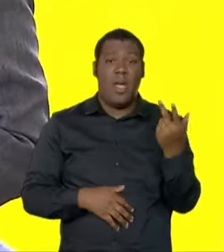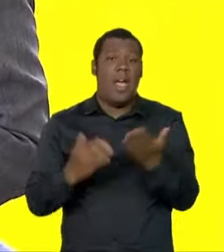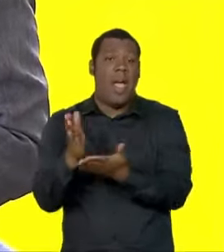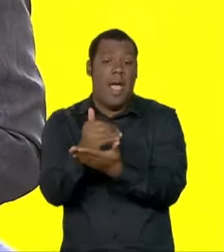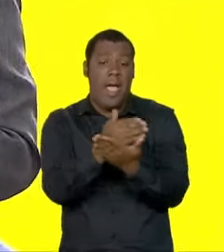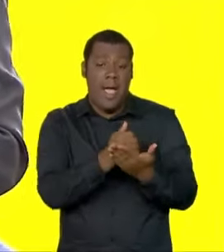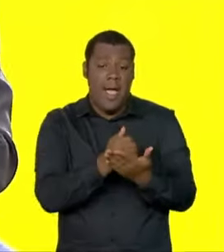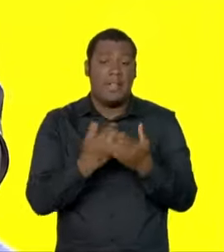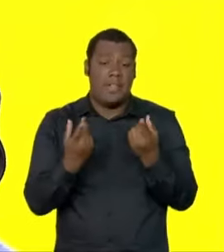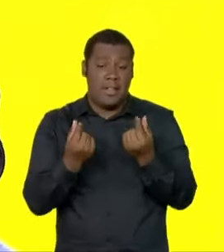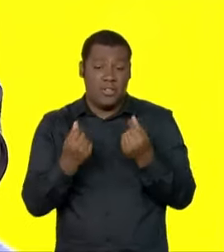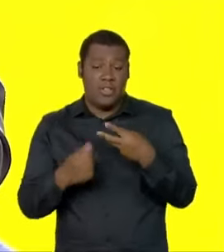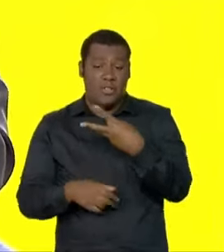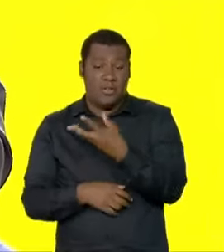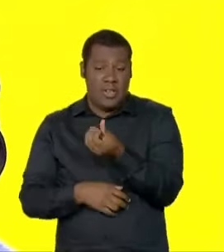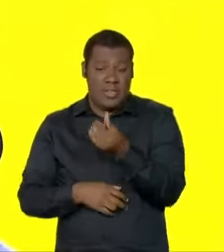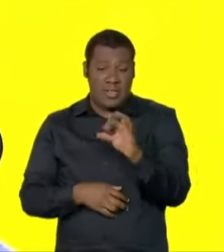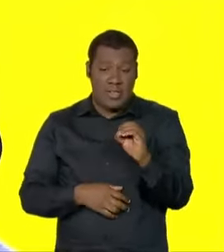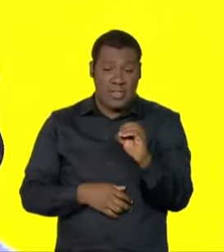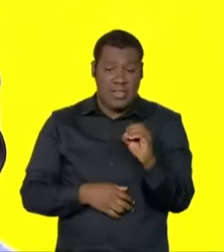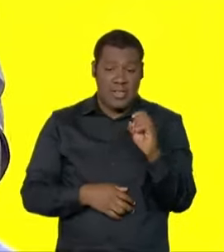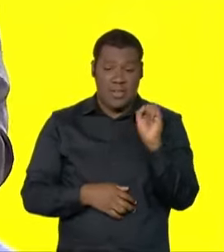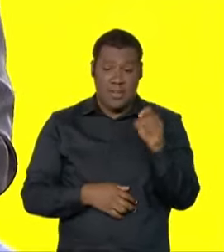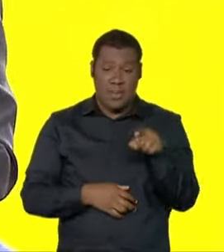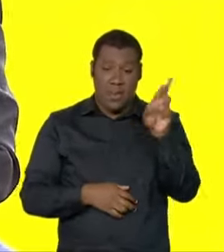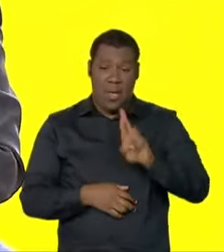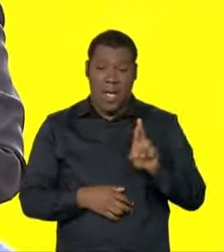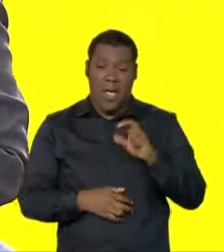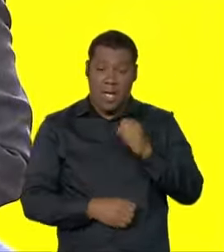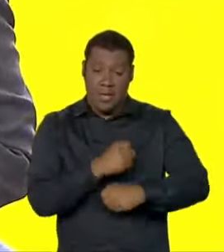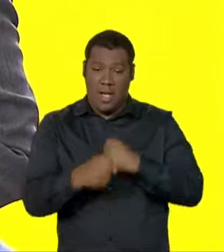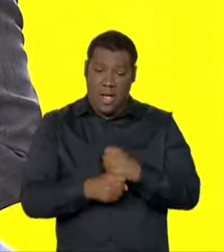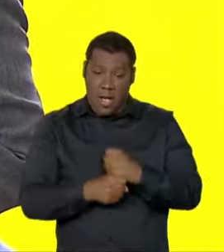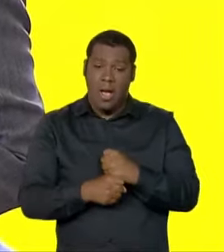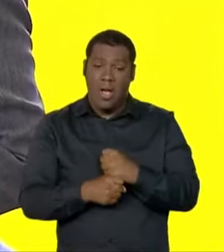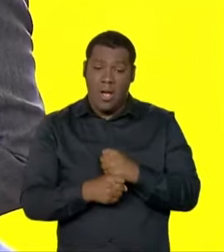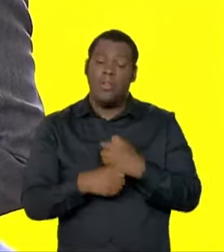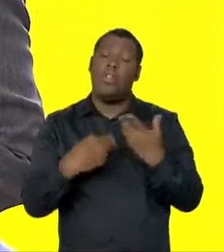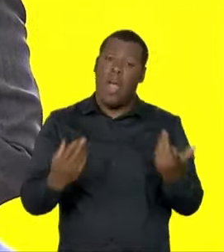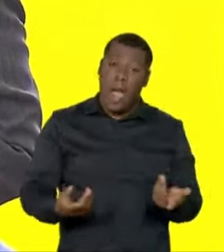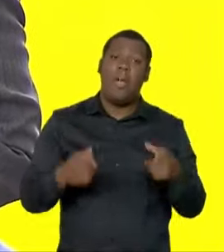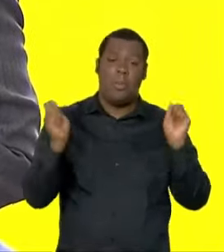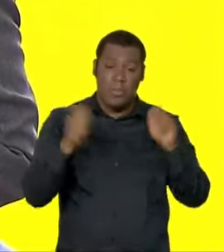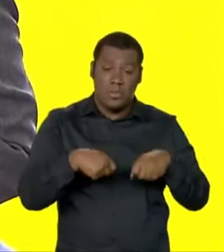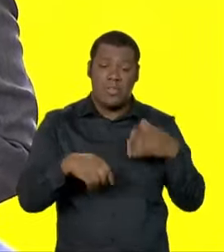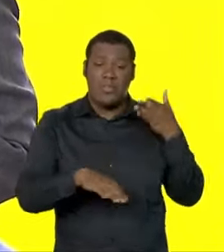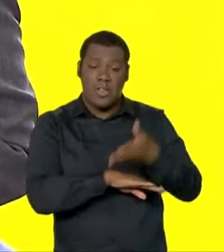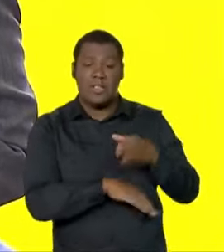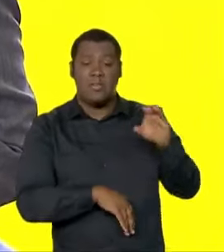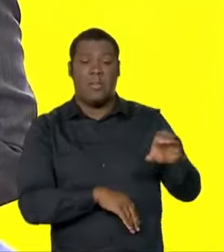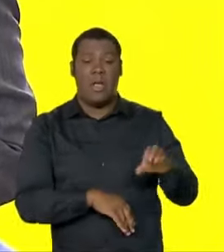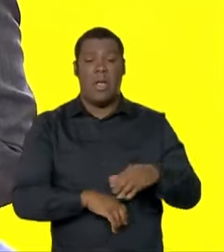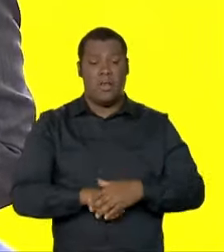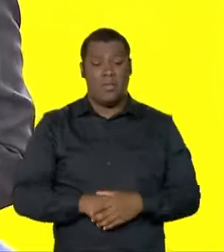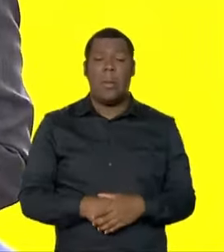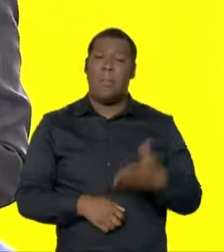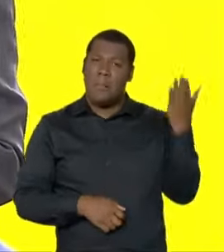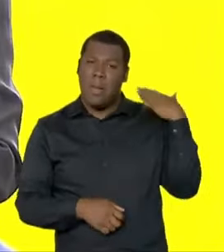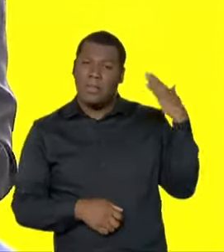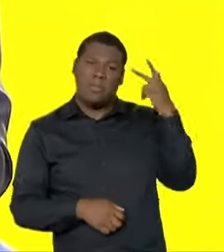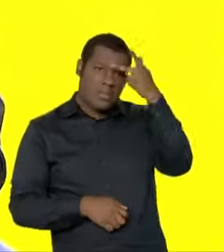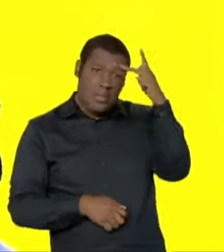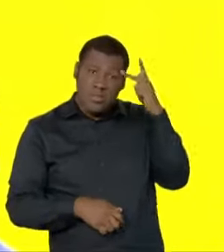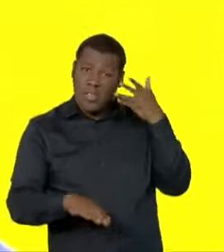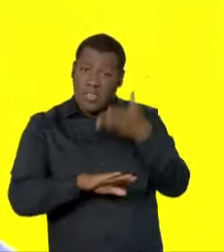eles nunca conseguiam crédito. Quando eles chegavam no banco, o grande já tinha tomado o dinheiro, os grandes já tinham pego o dinheiro. Agora não,